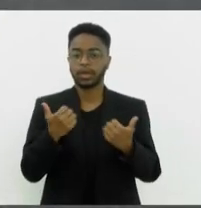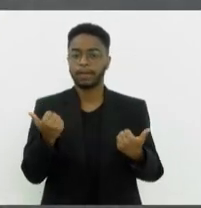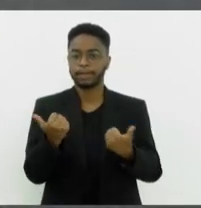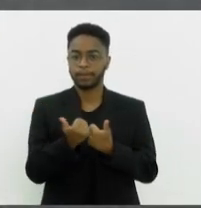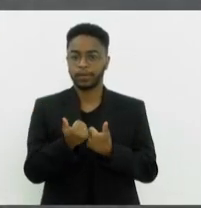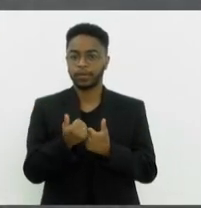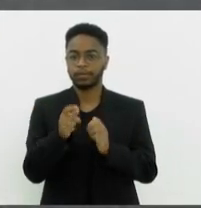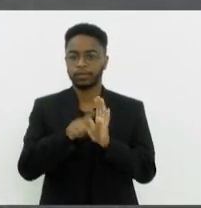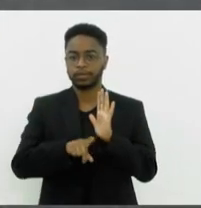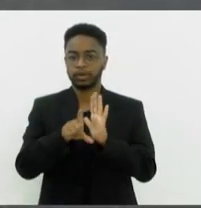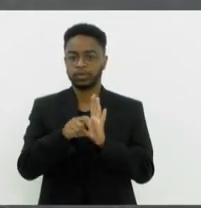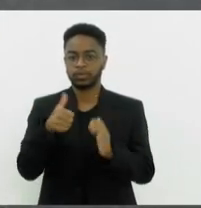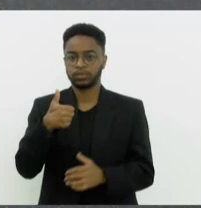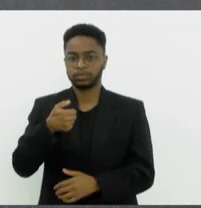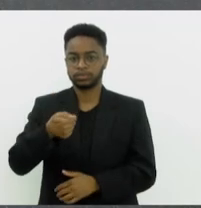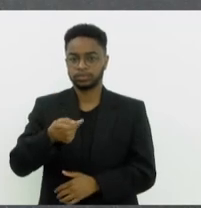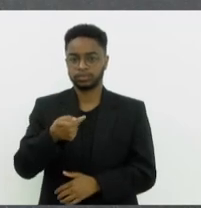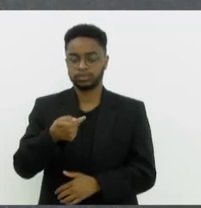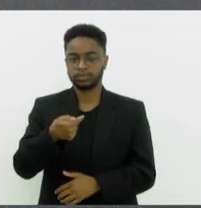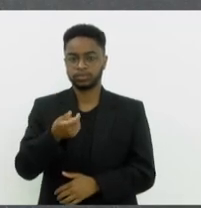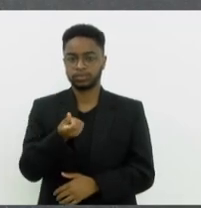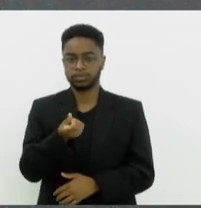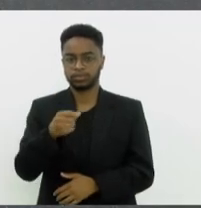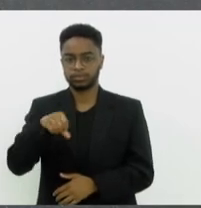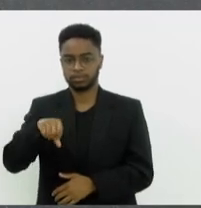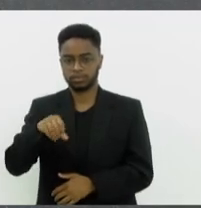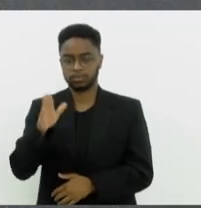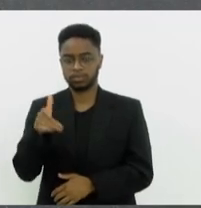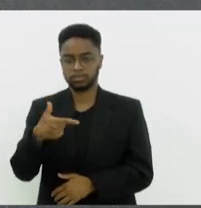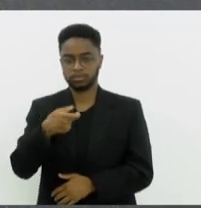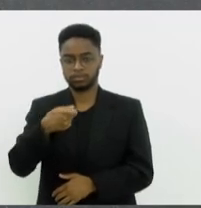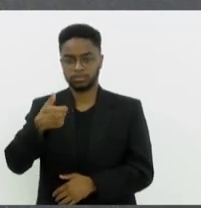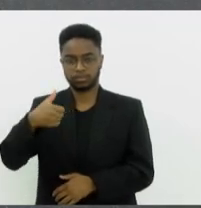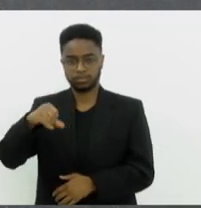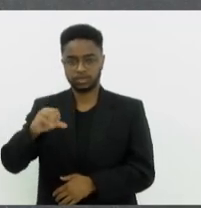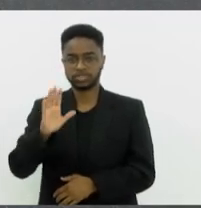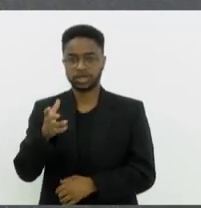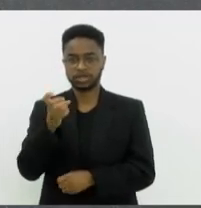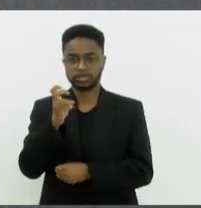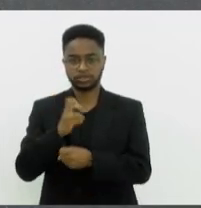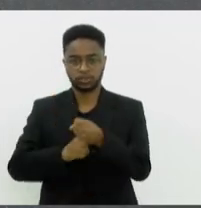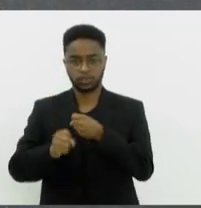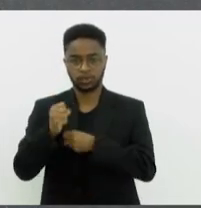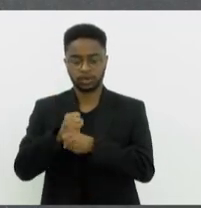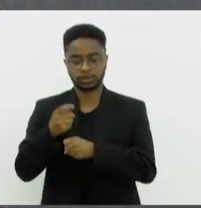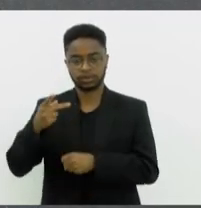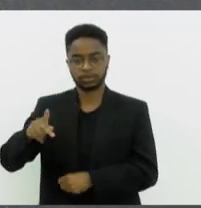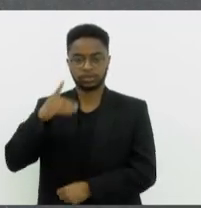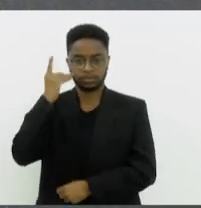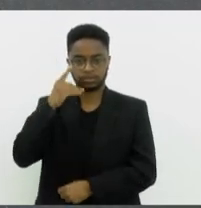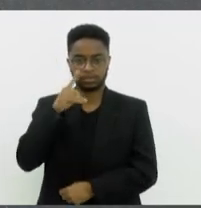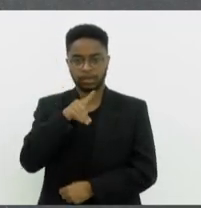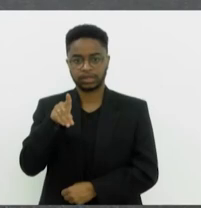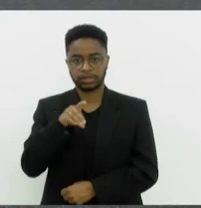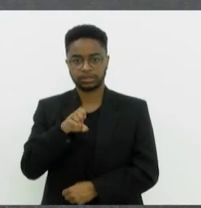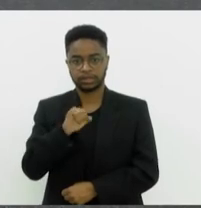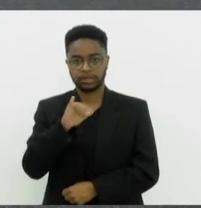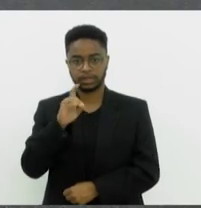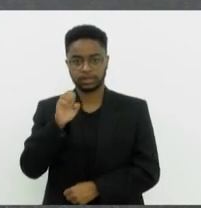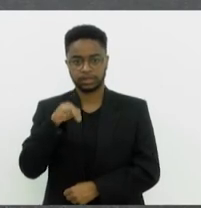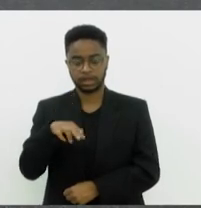projeto 1769 de 2019, já tem 5 anos, da deputada Zeidan. São